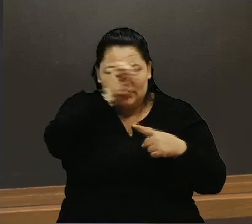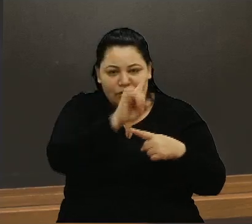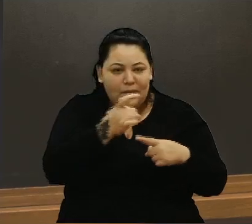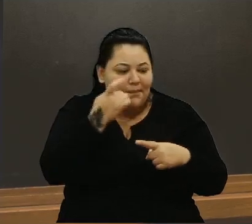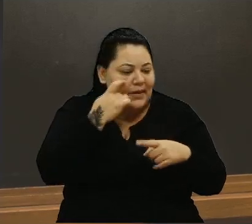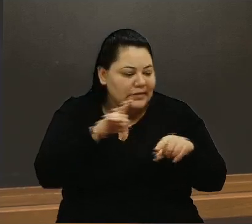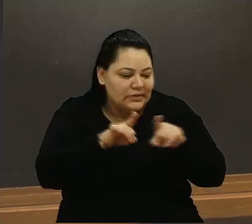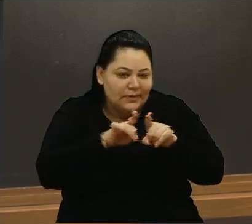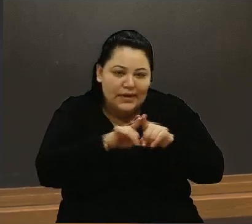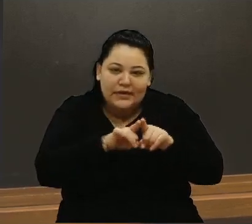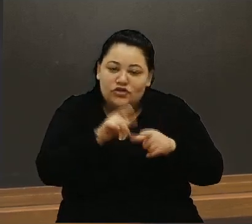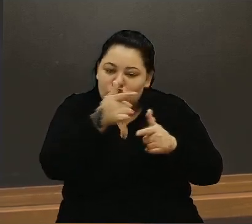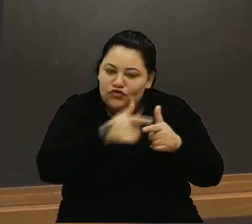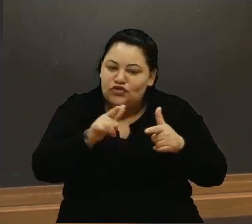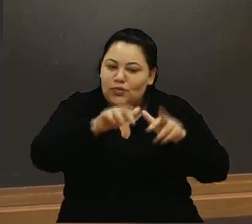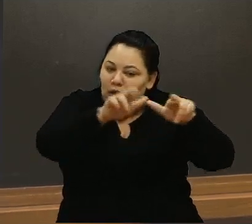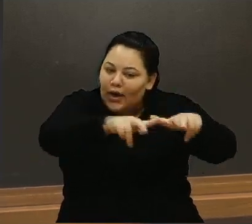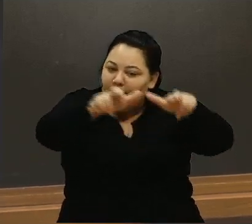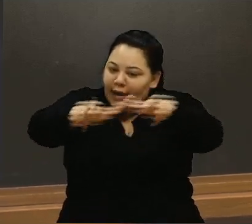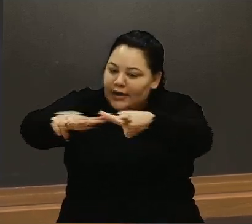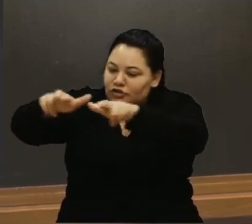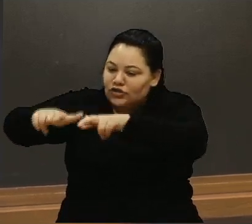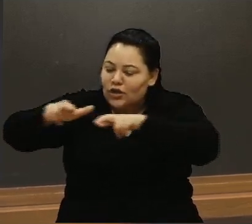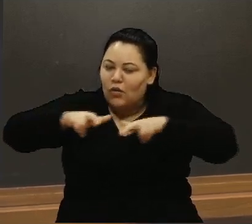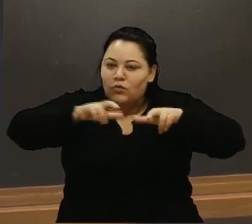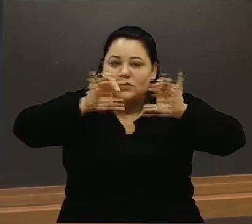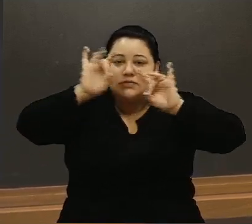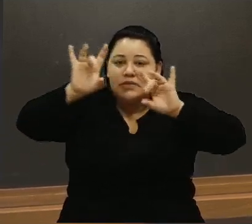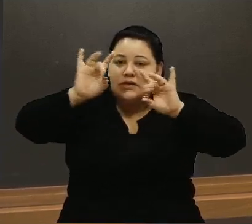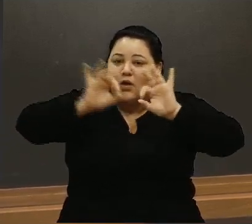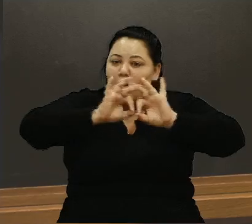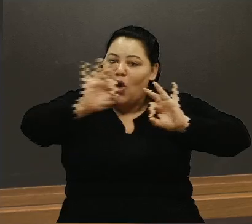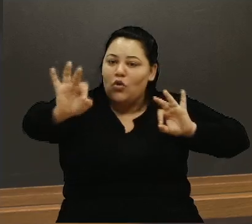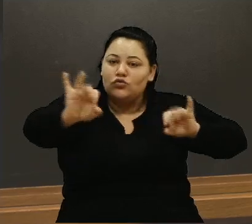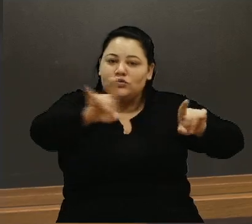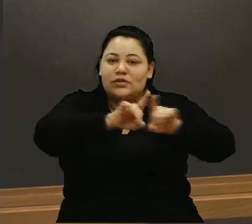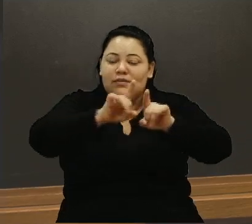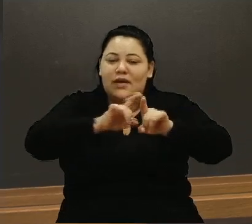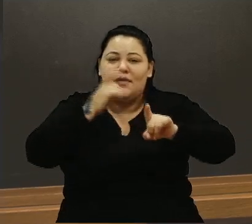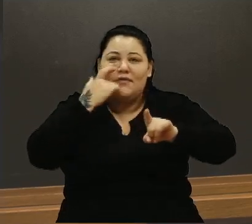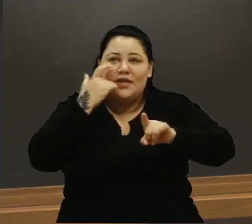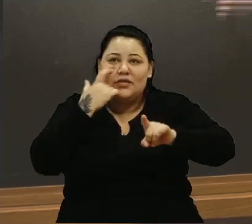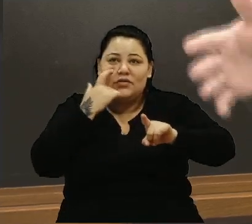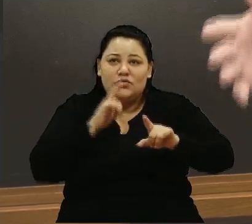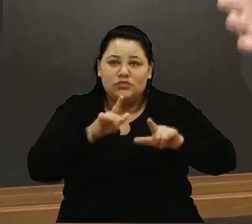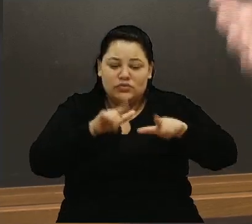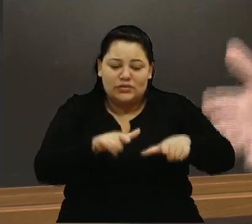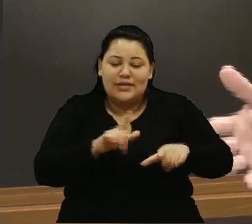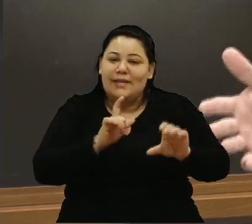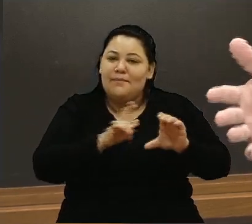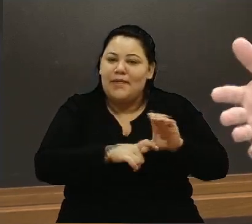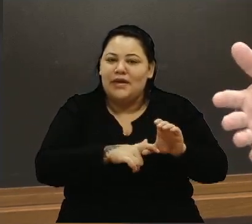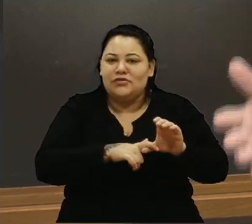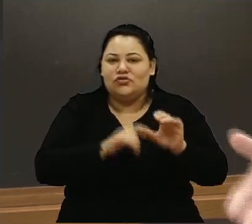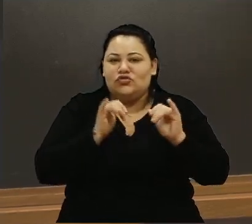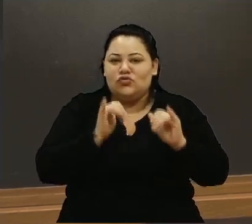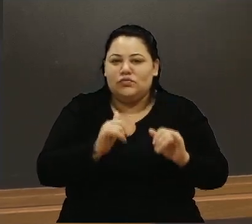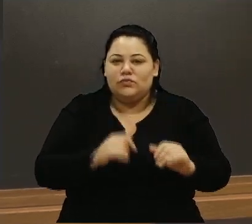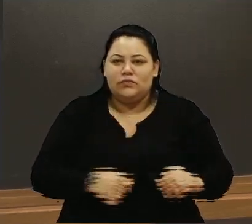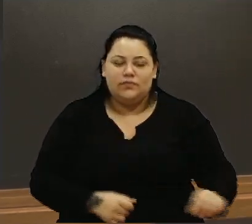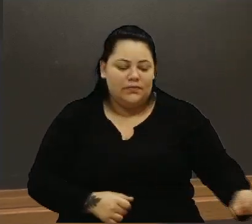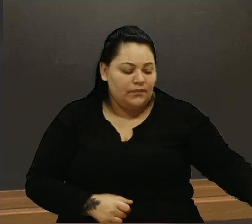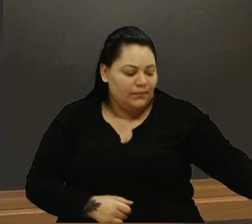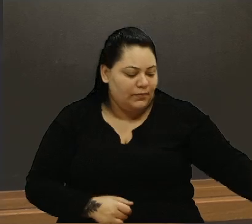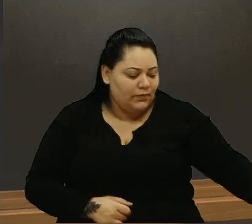que atendem os bairros, em especial os mais distantes, levando em consideração que os agentes de endemia dependem de ônibus? O